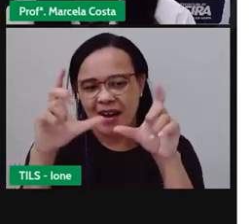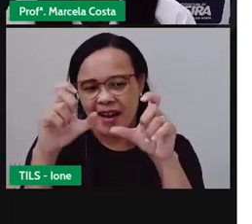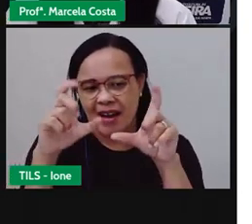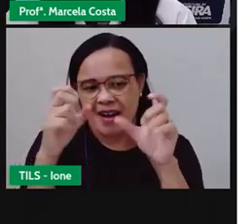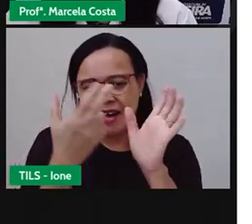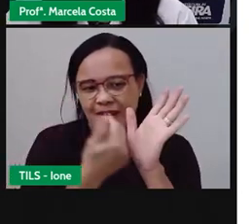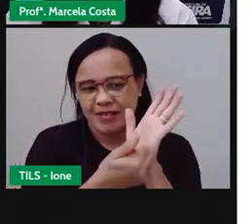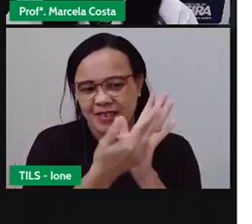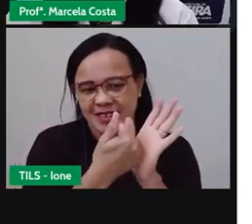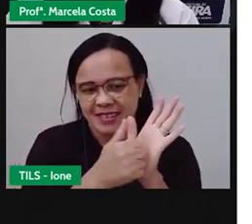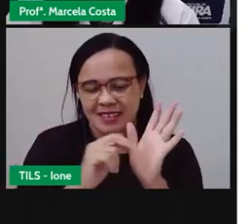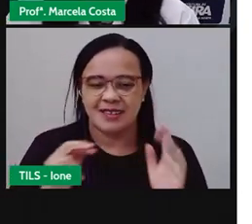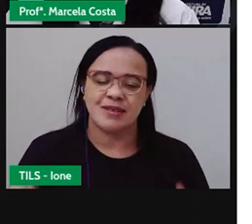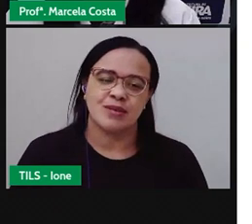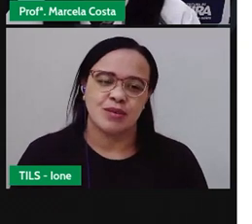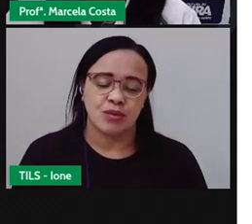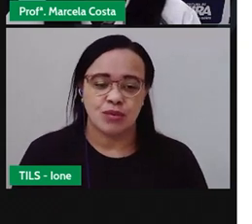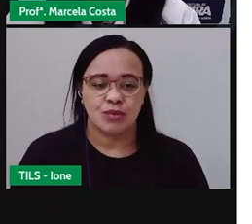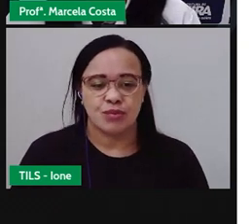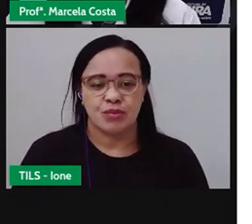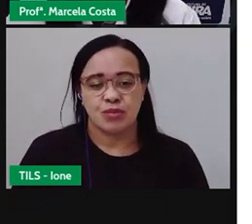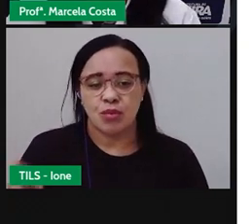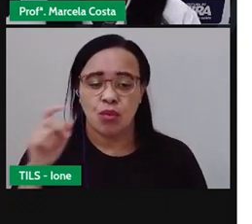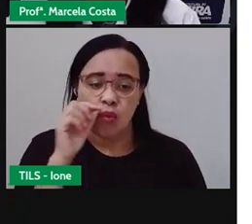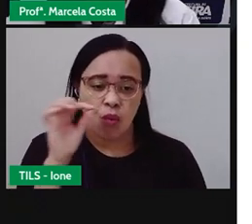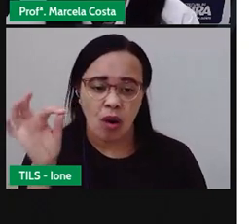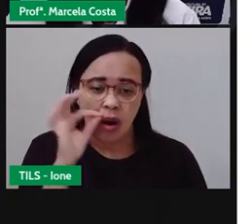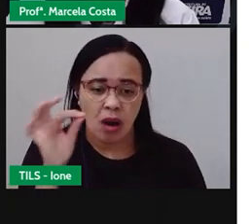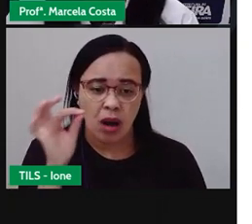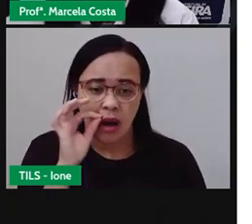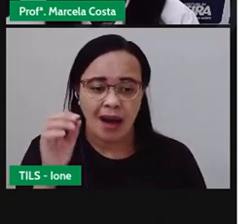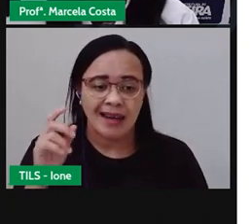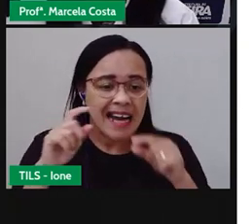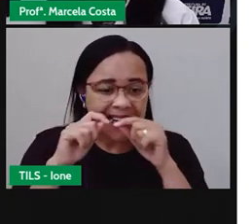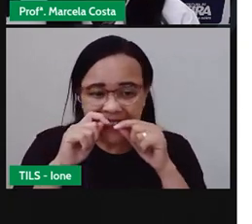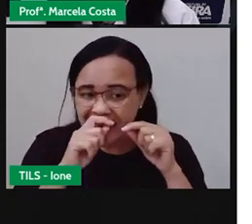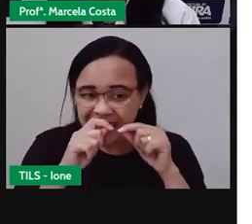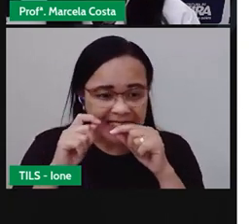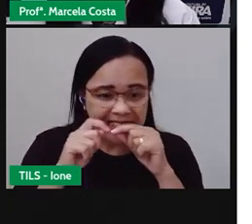e olha o trava-língua e o Rato